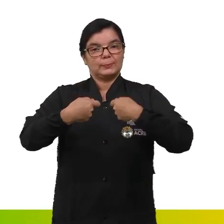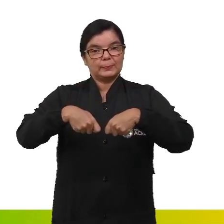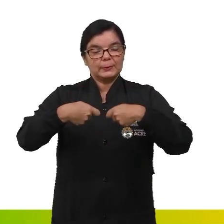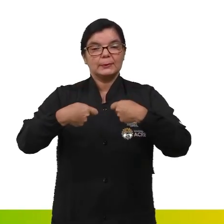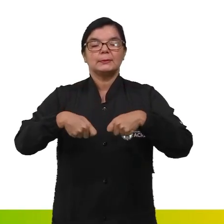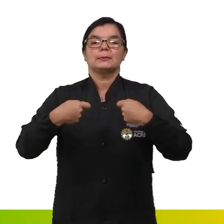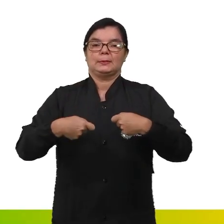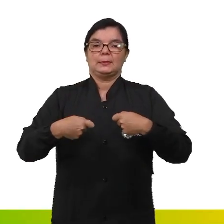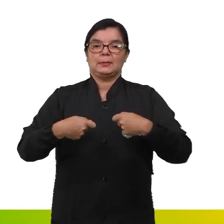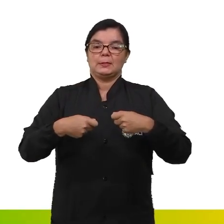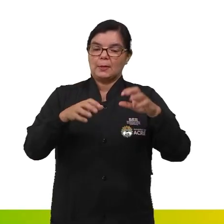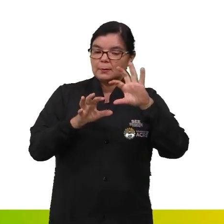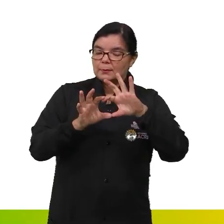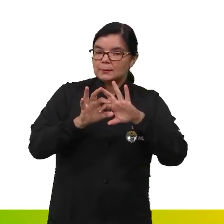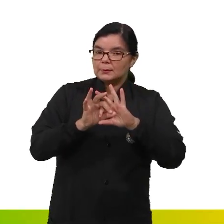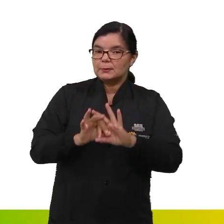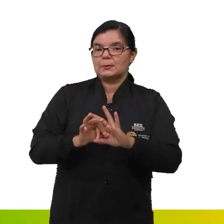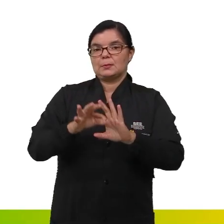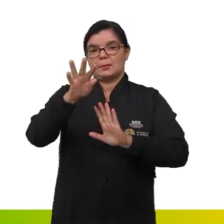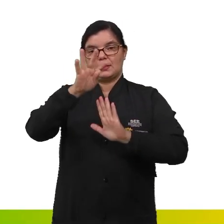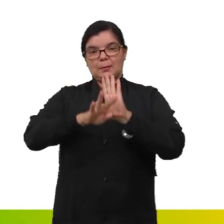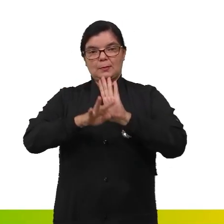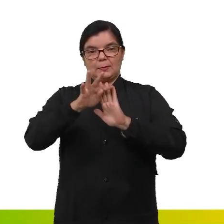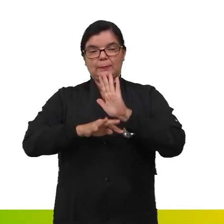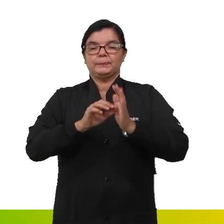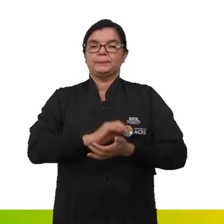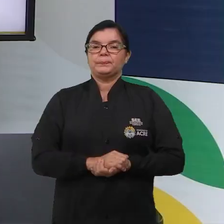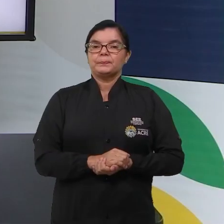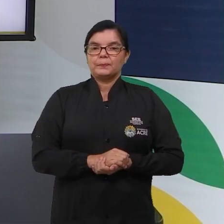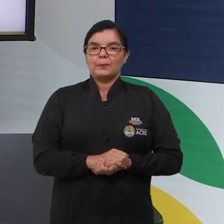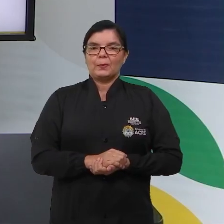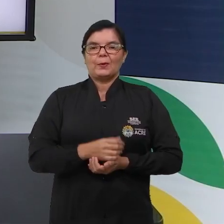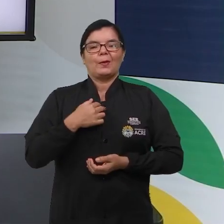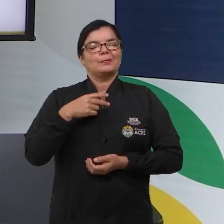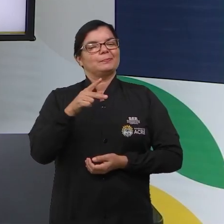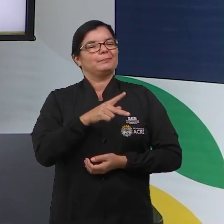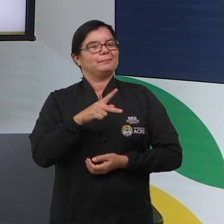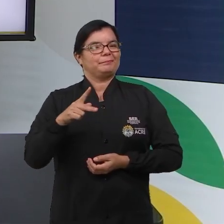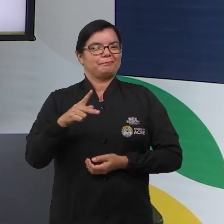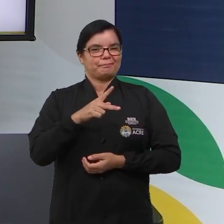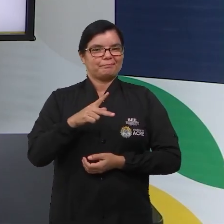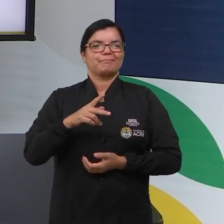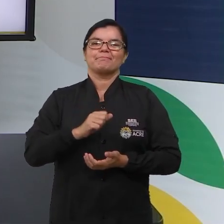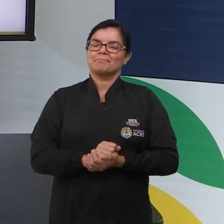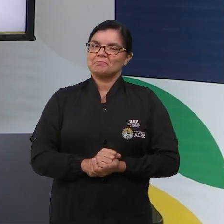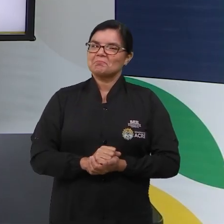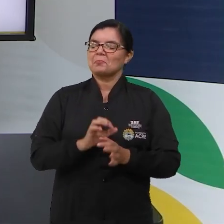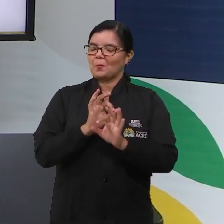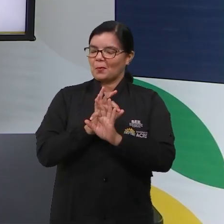necessário nessa construção textual. Professora, estou